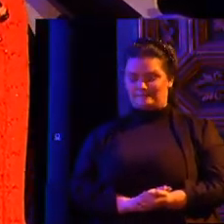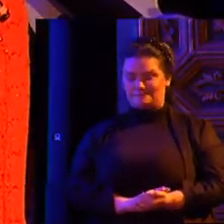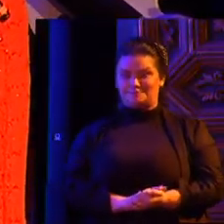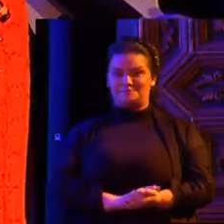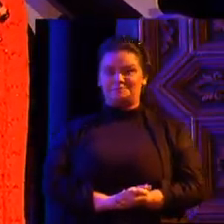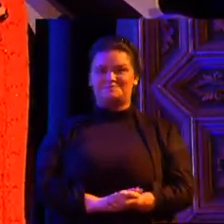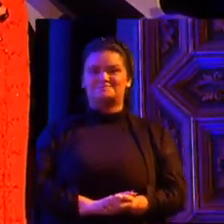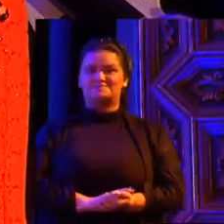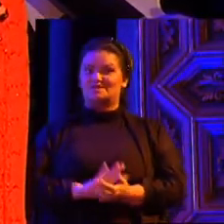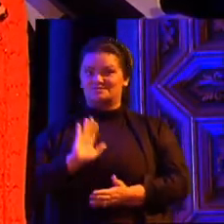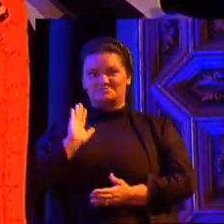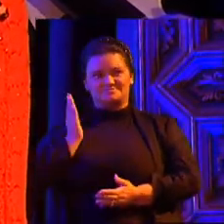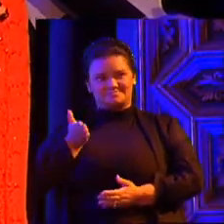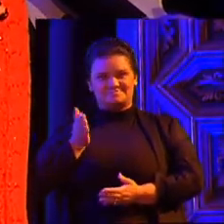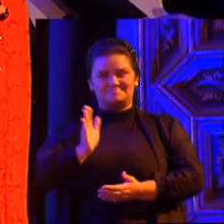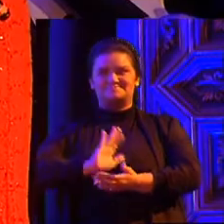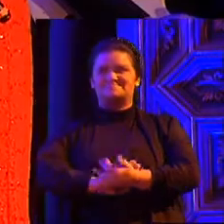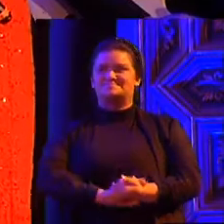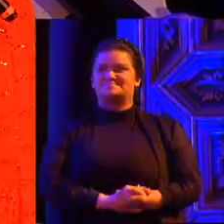Foi?